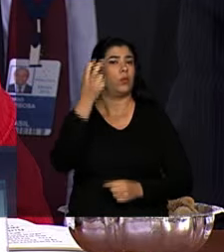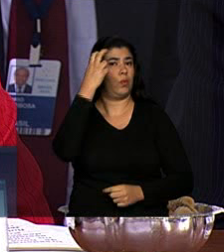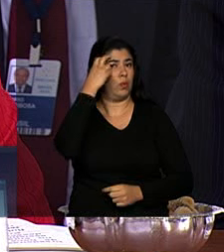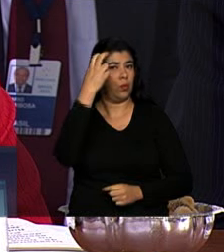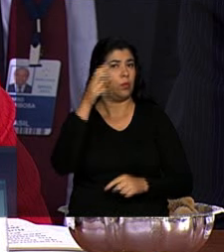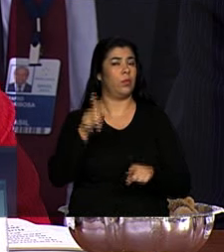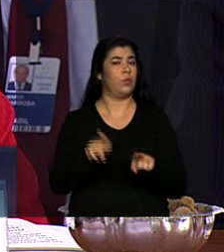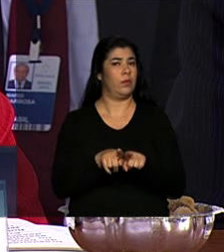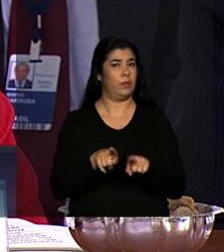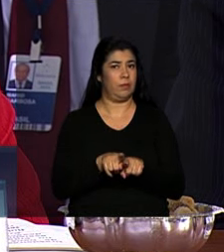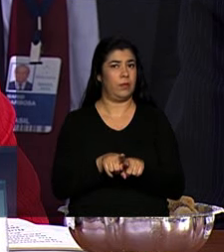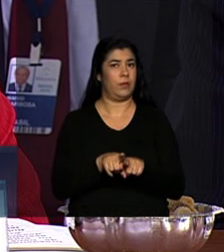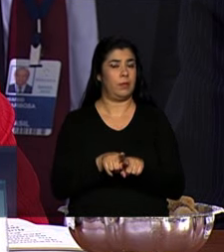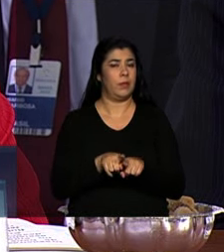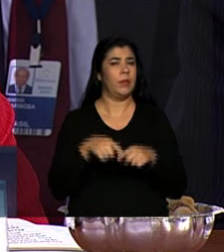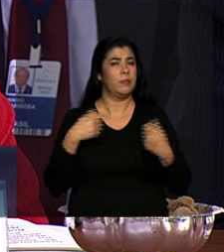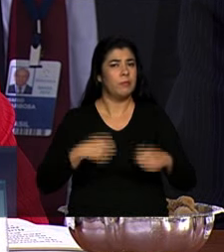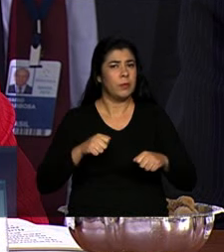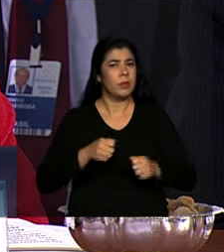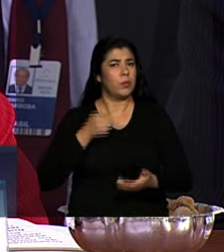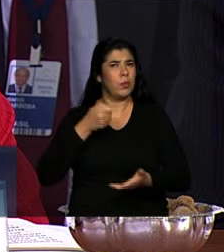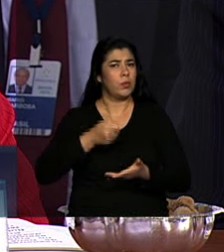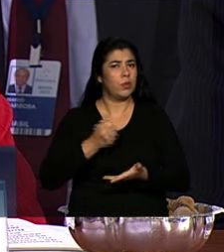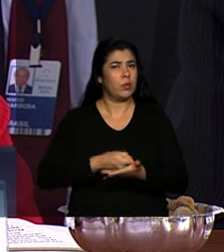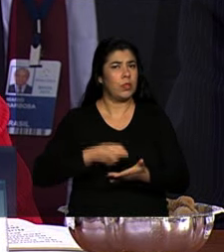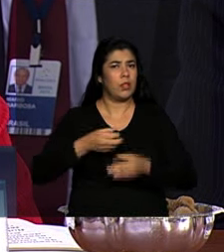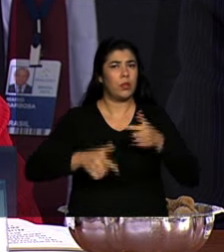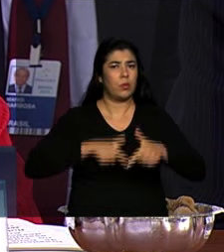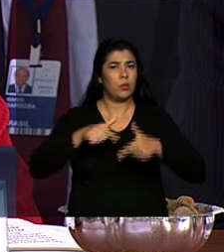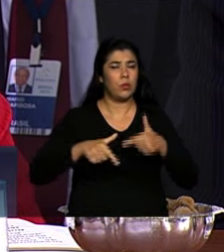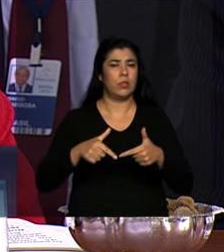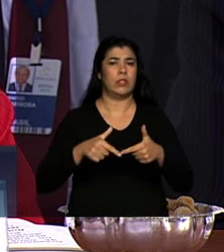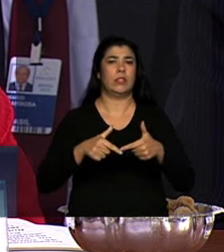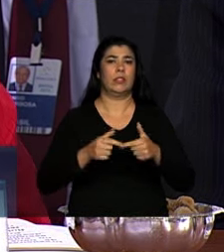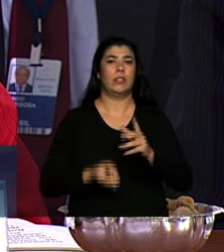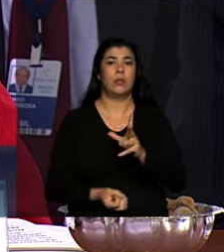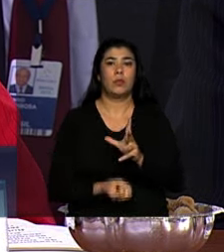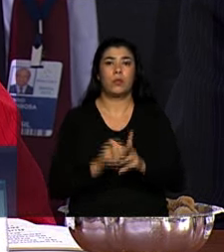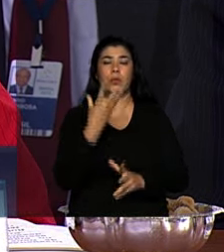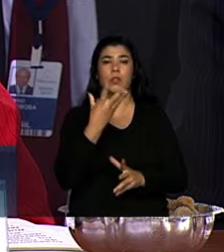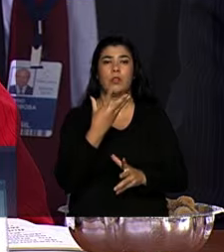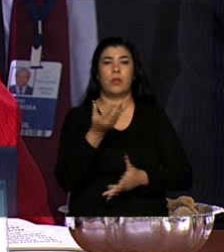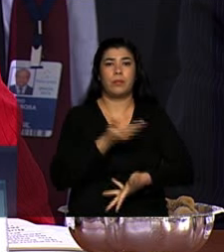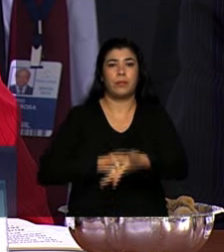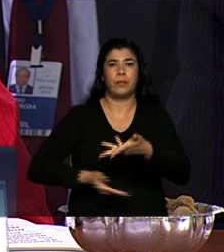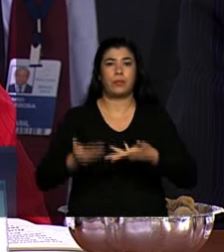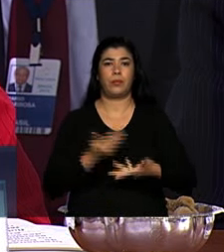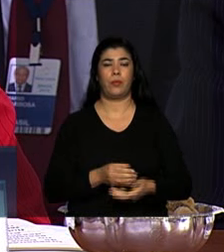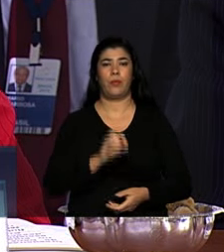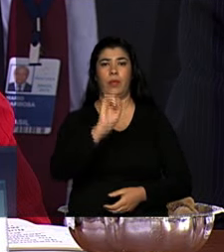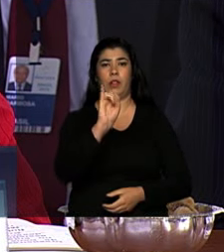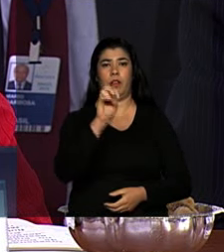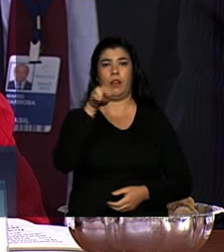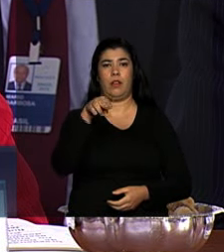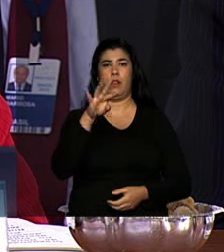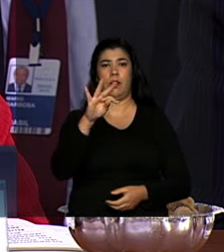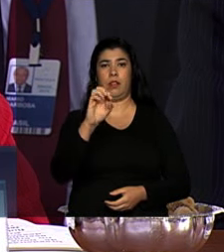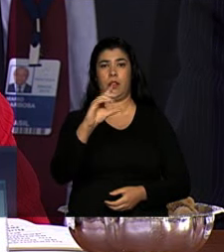Precisamos, sobretudo, continuar fortalecendo e fomentando o intercâmbio